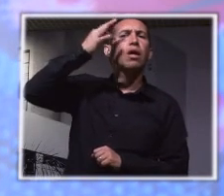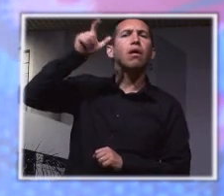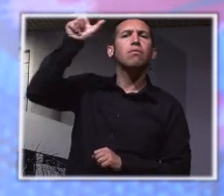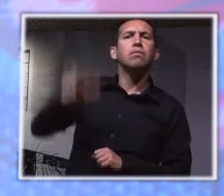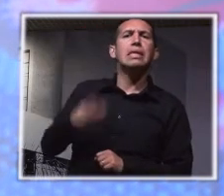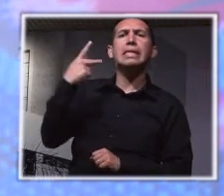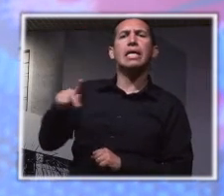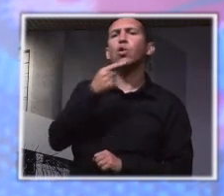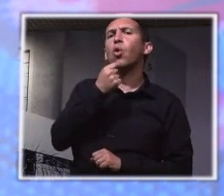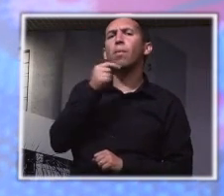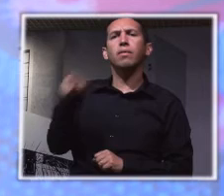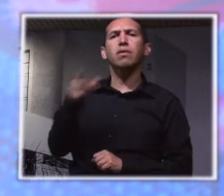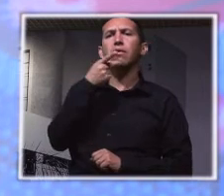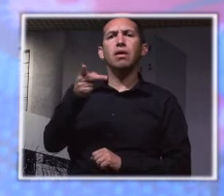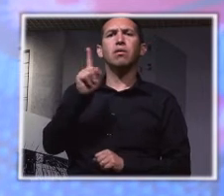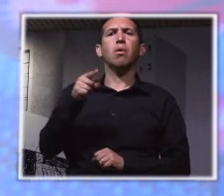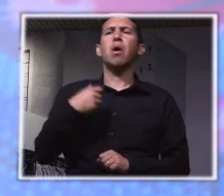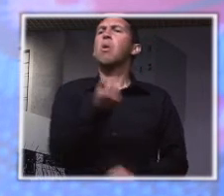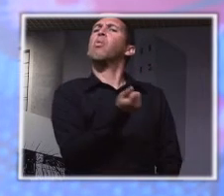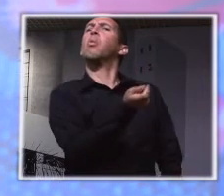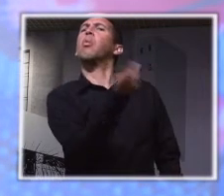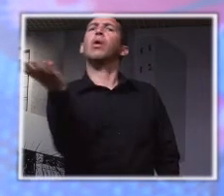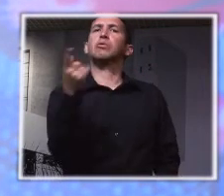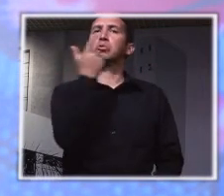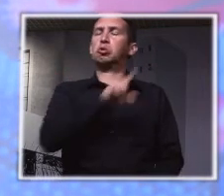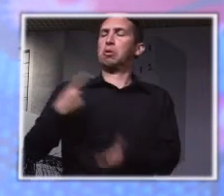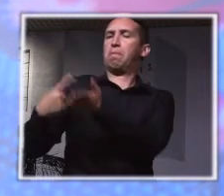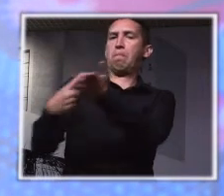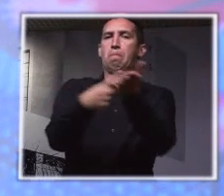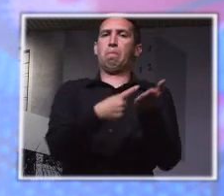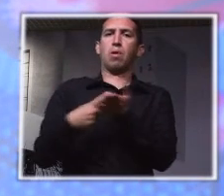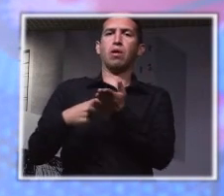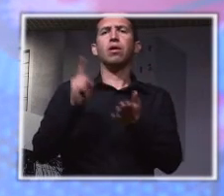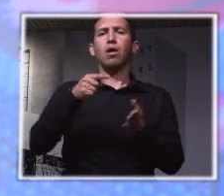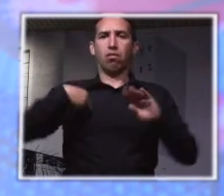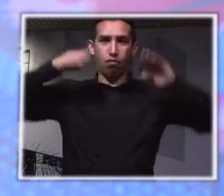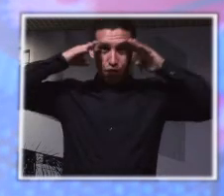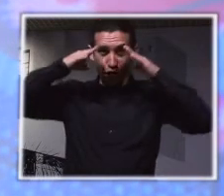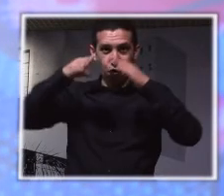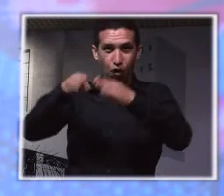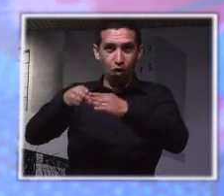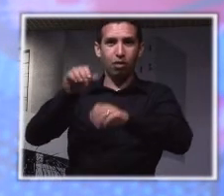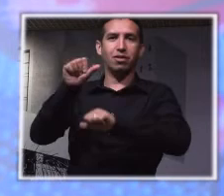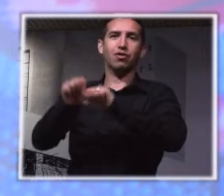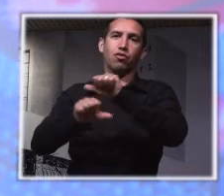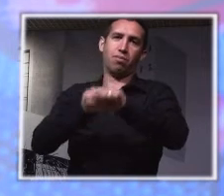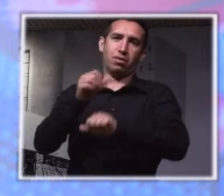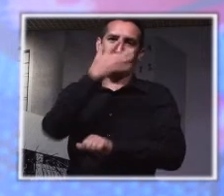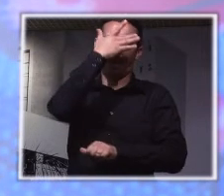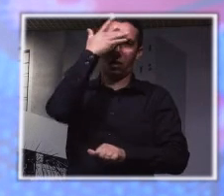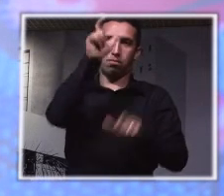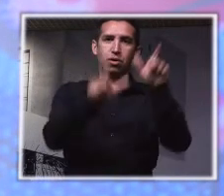preocupa com o número de acordos realizados. É uma abordagem focada na transformação das pessoas e das